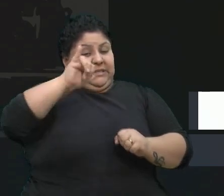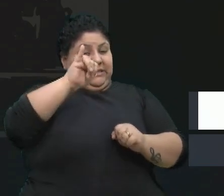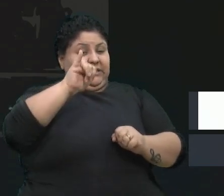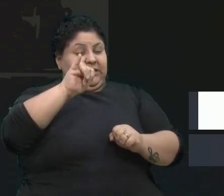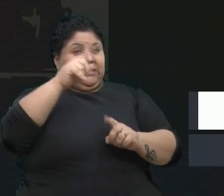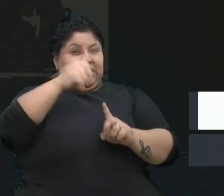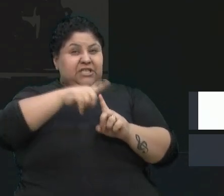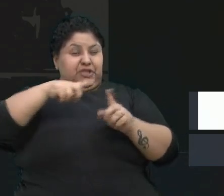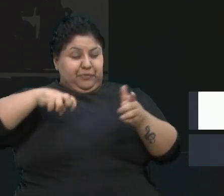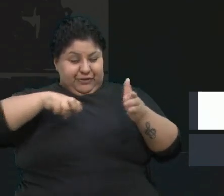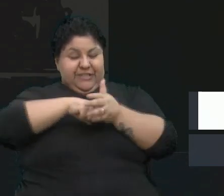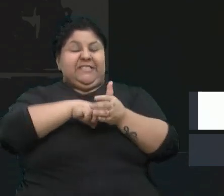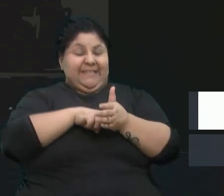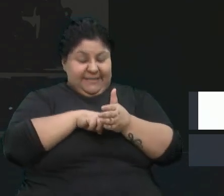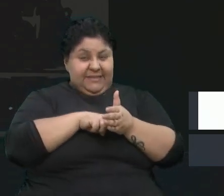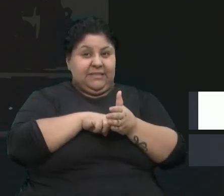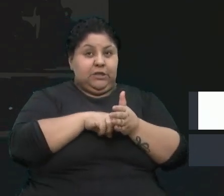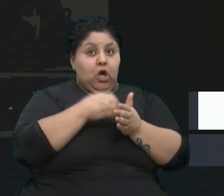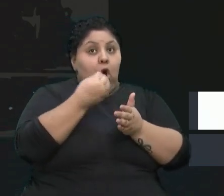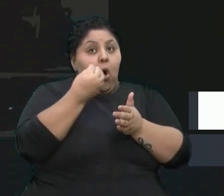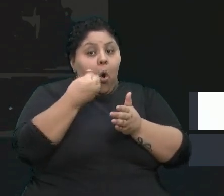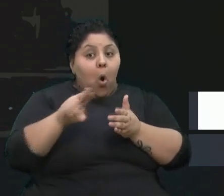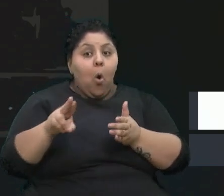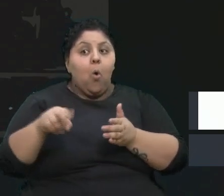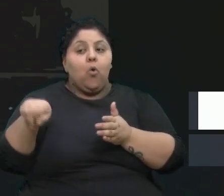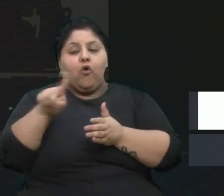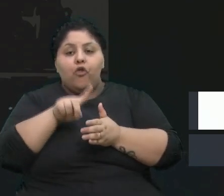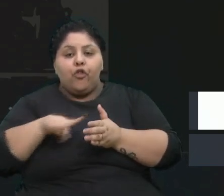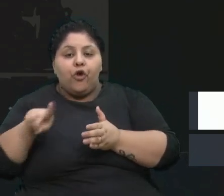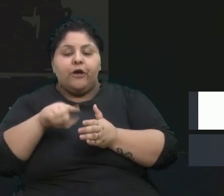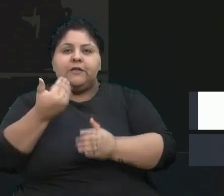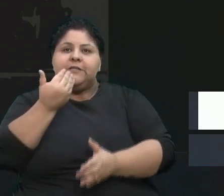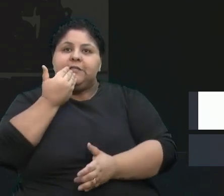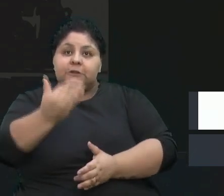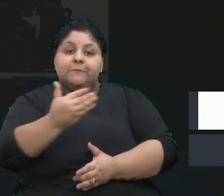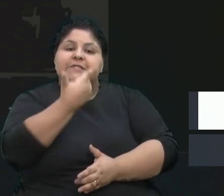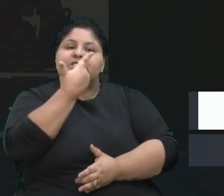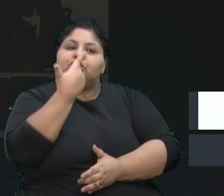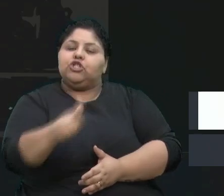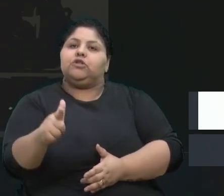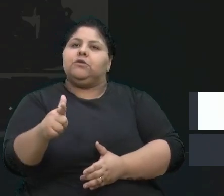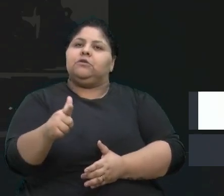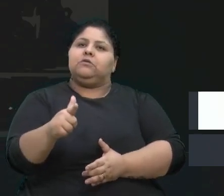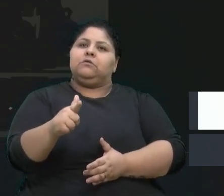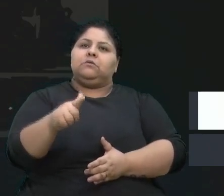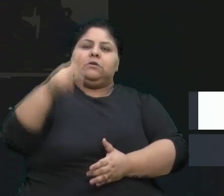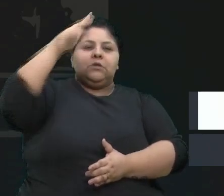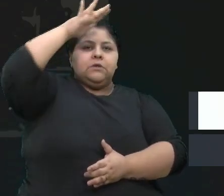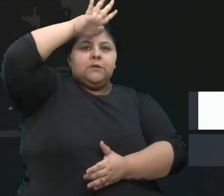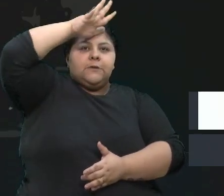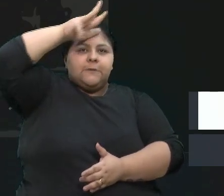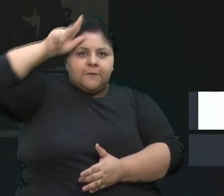de acidente, ou então nós vamos ter que pedir novamente para que a prefeitura